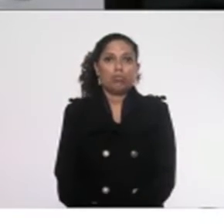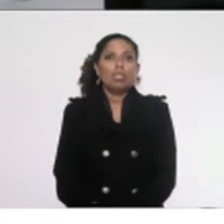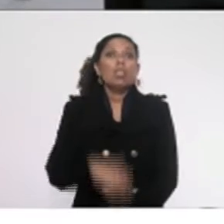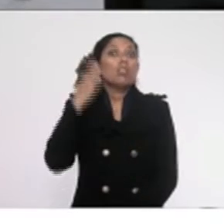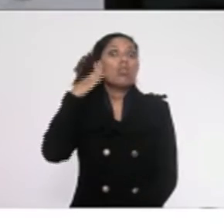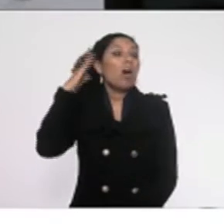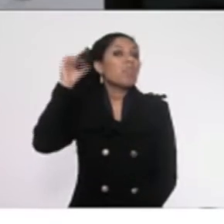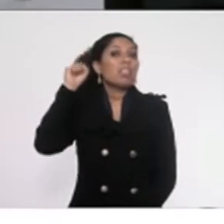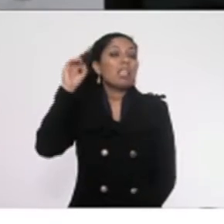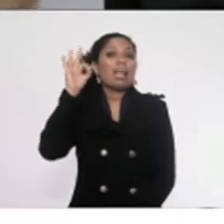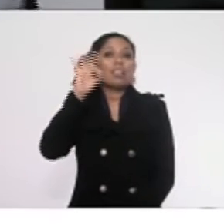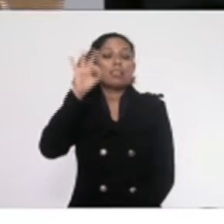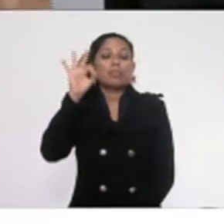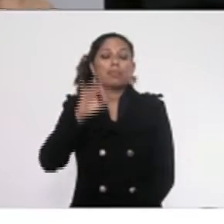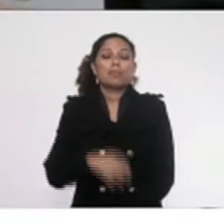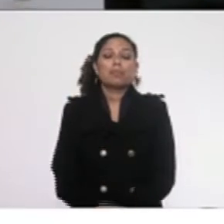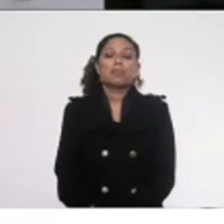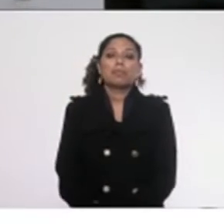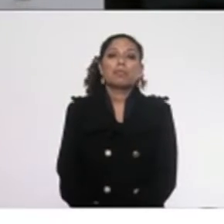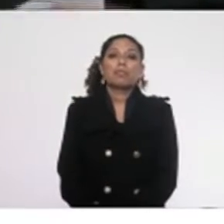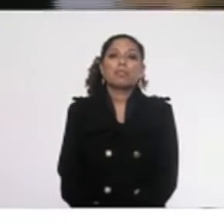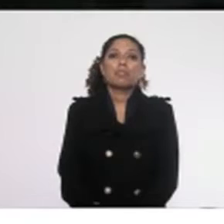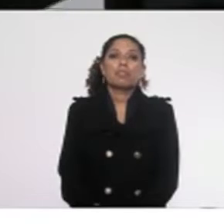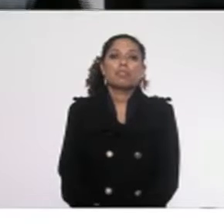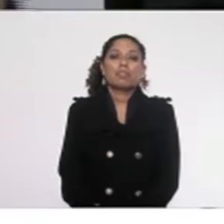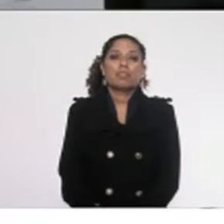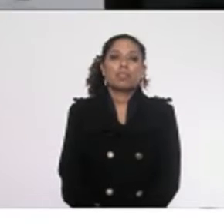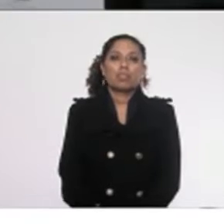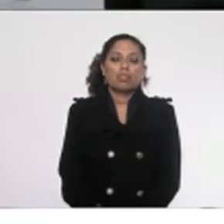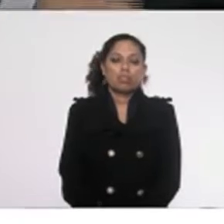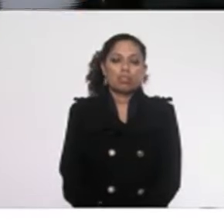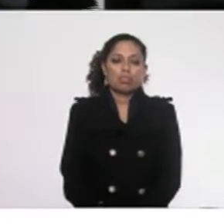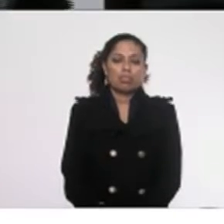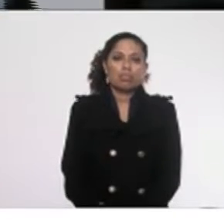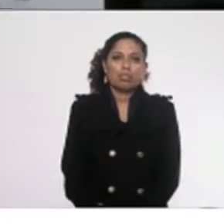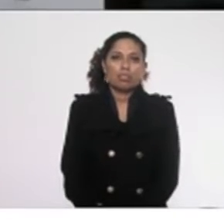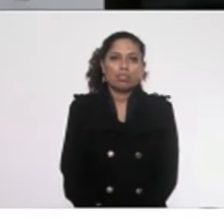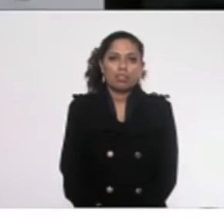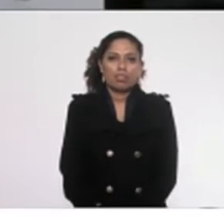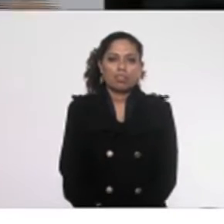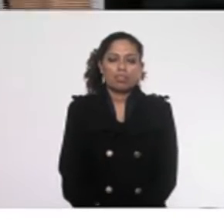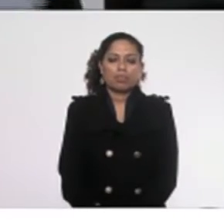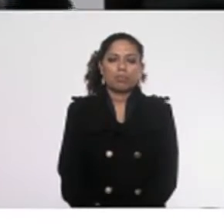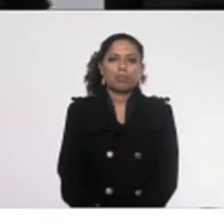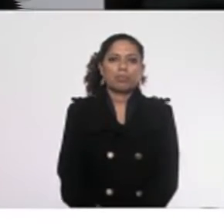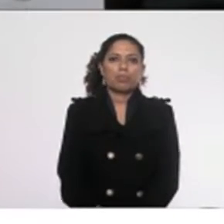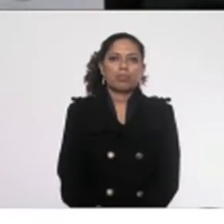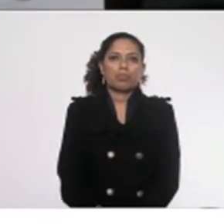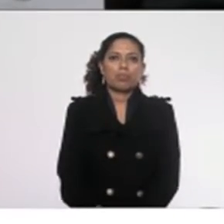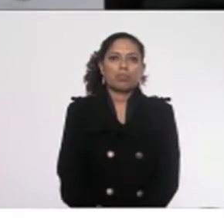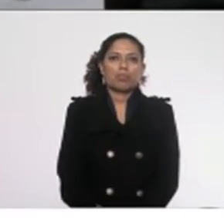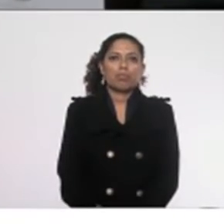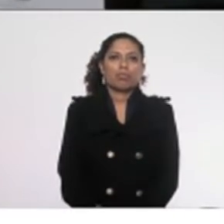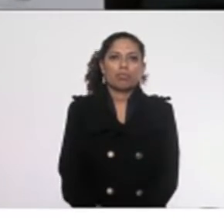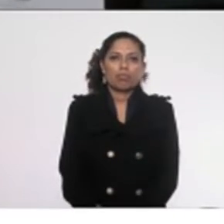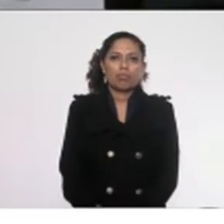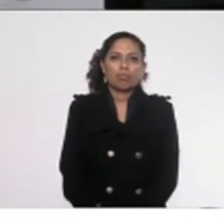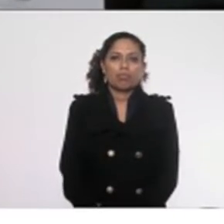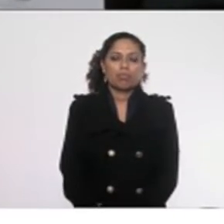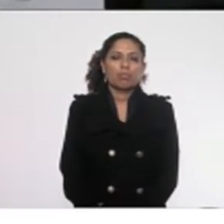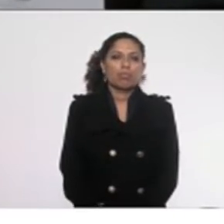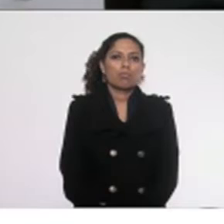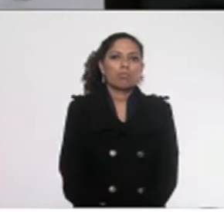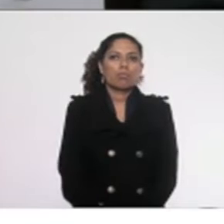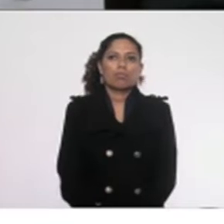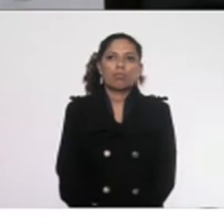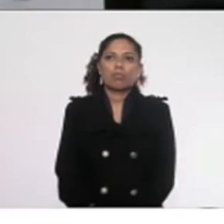dá através do aperfeiçoamento via discussão, via apresentação de emendas, ou seja, tudo aquilo